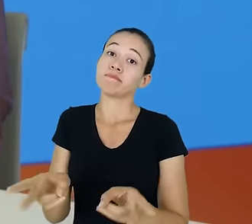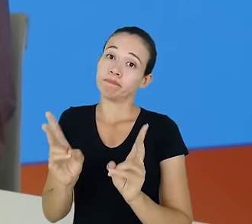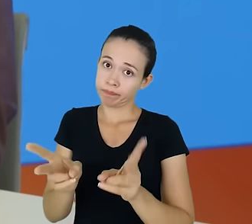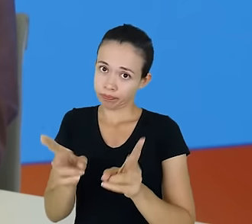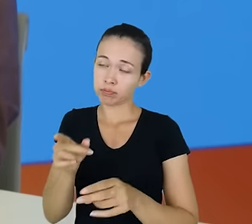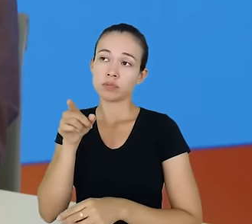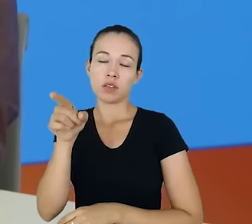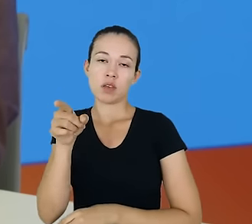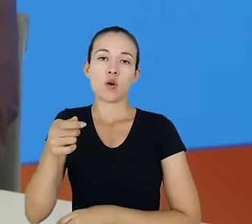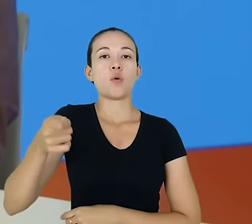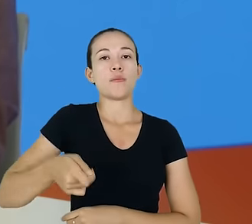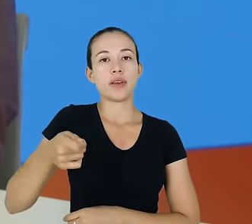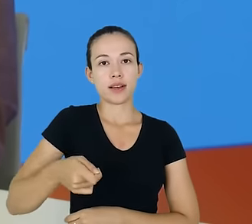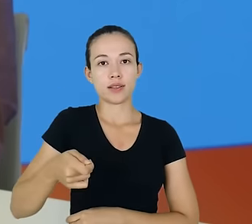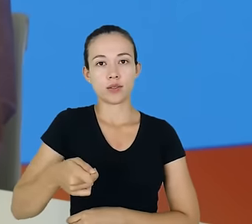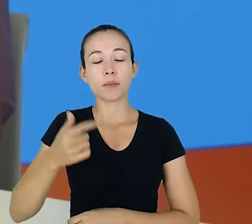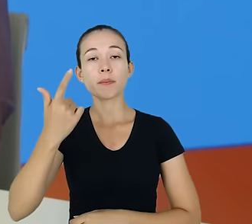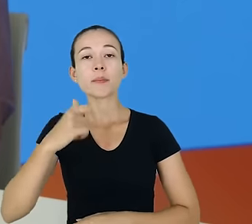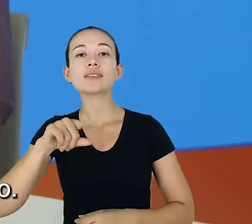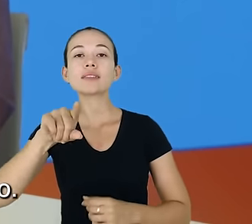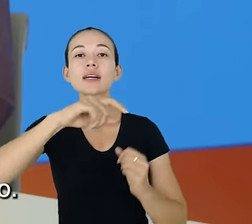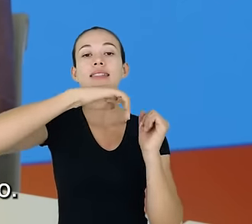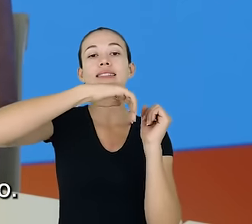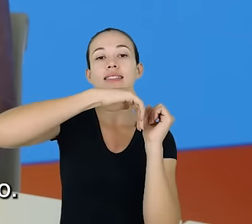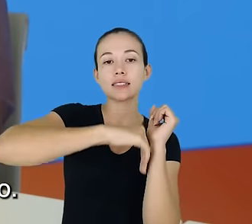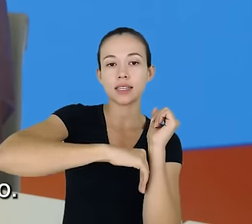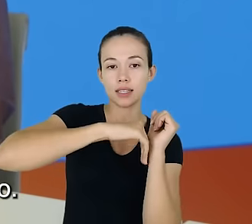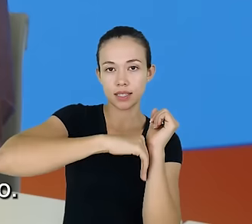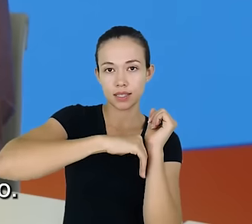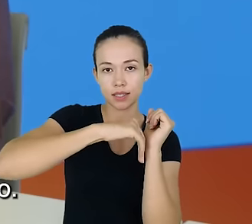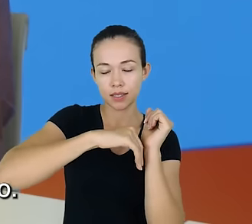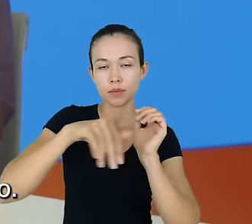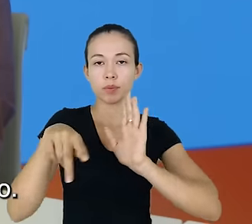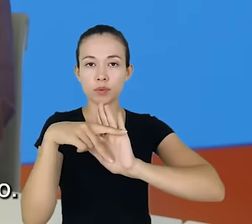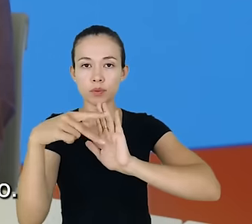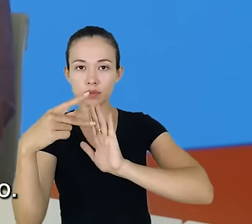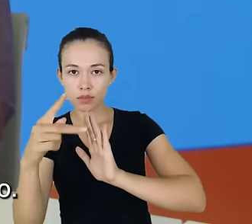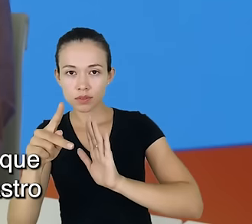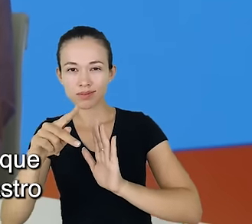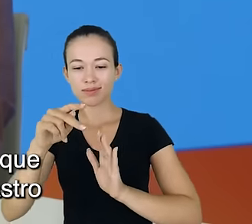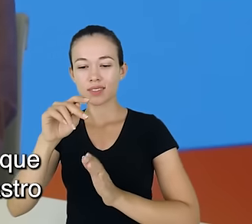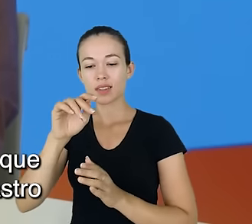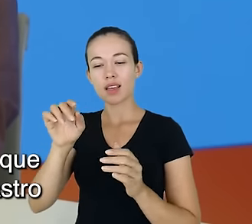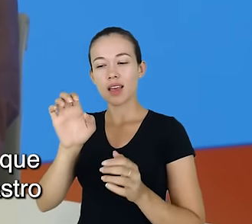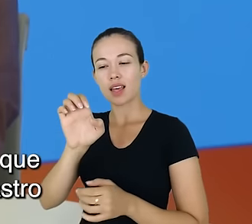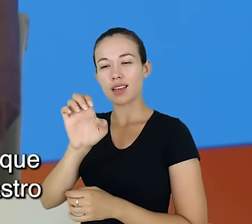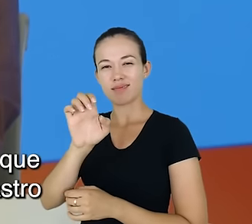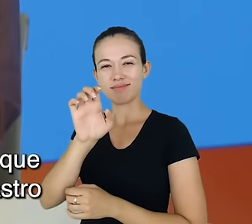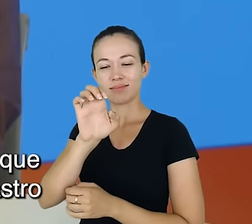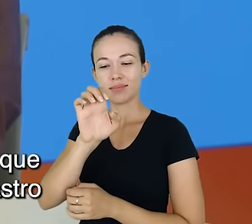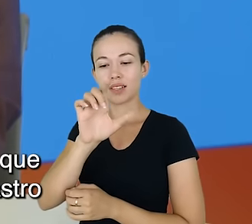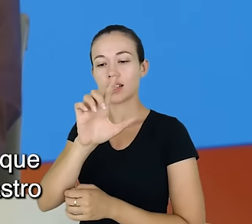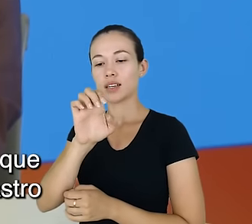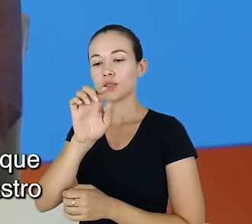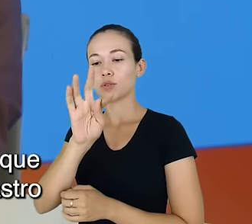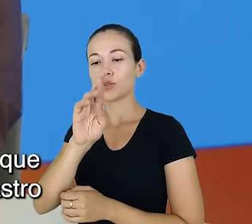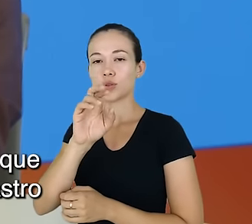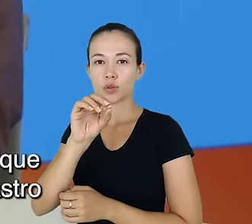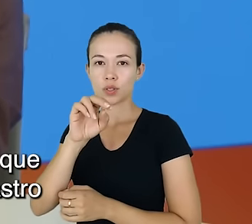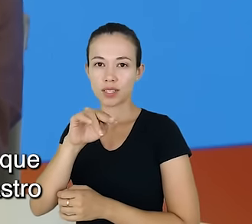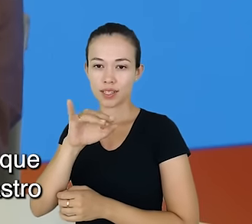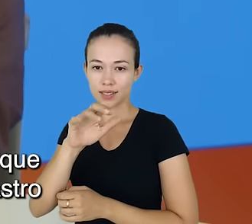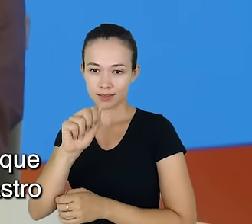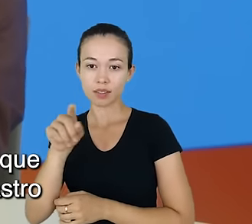tá a senha do posto fisc eletrônica é necessária mas não mais para o credenciamento então trazendo esse pensamento em que